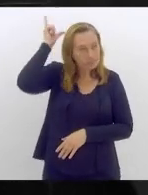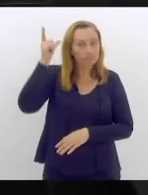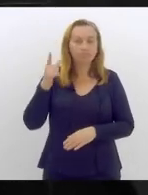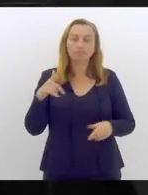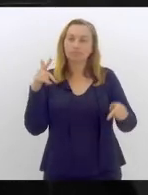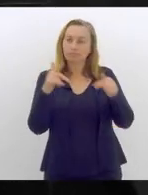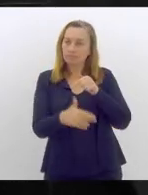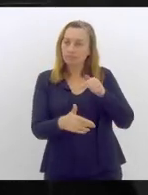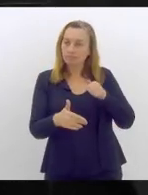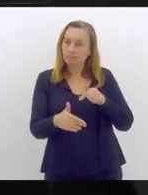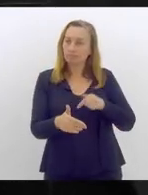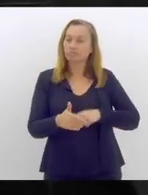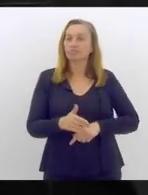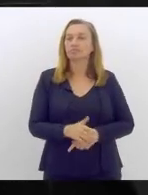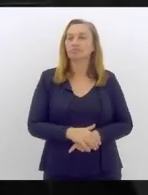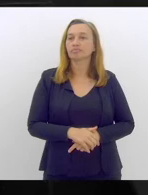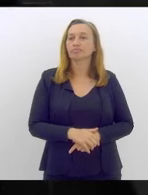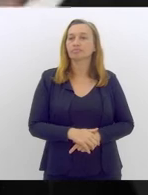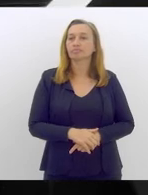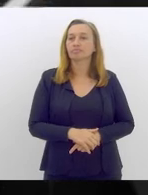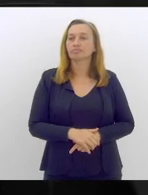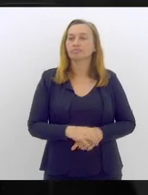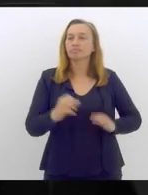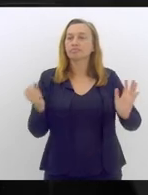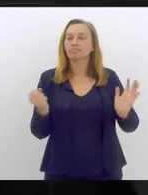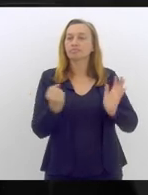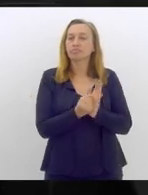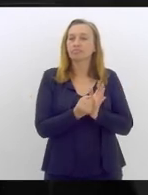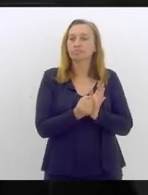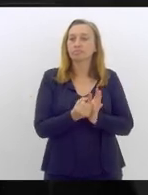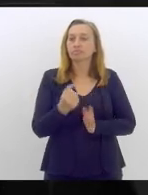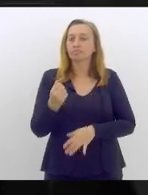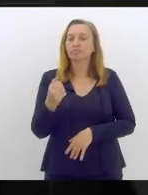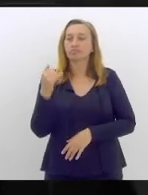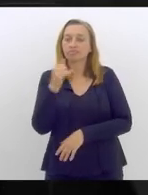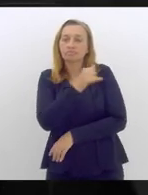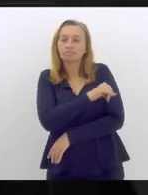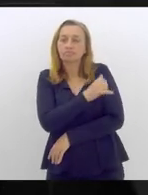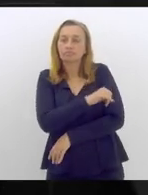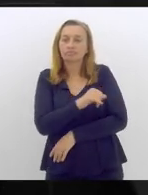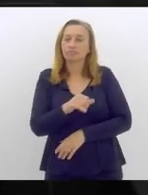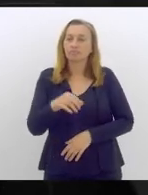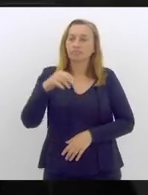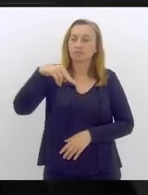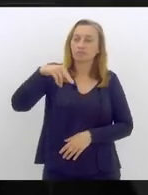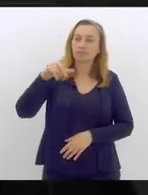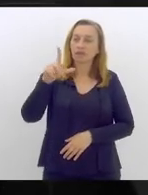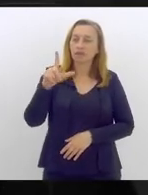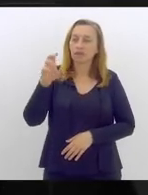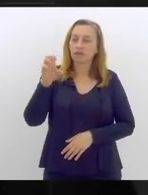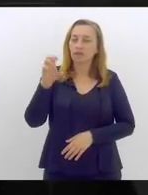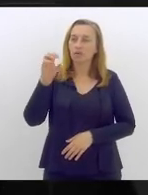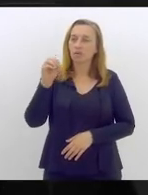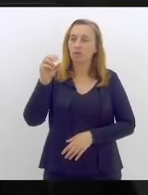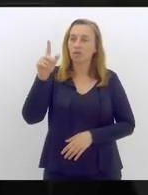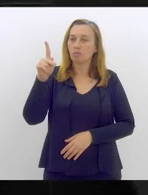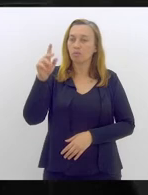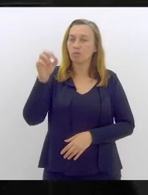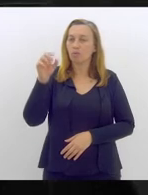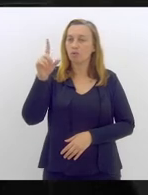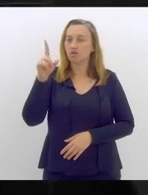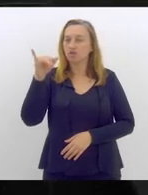impedida alienação dessa desse patrimônio na linha na época do Rio de Janeiro que a estação da Leopoldina por exemplo questões relacionadas